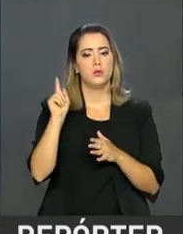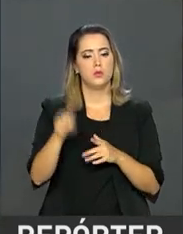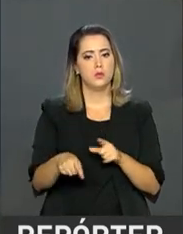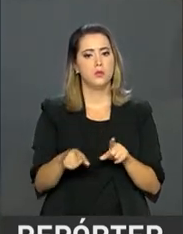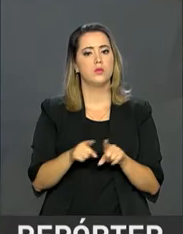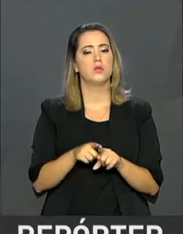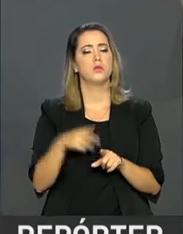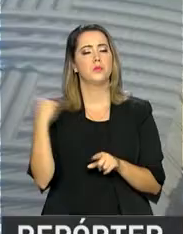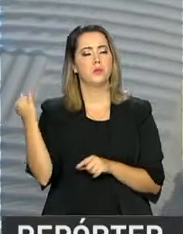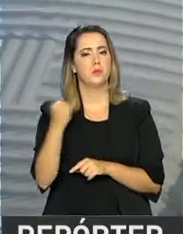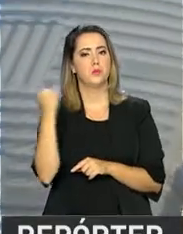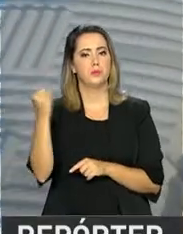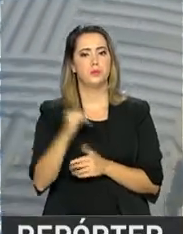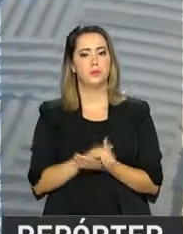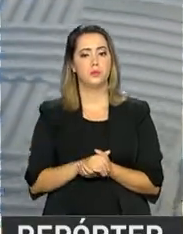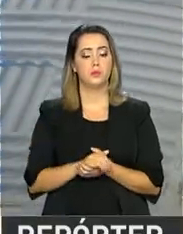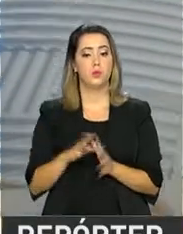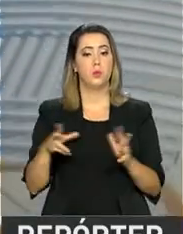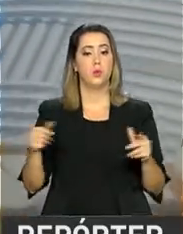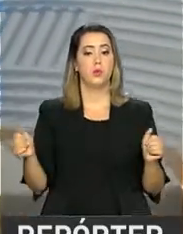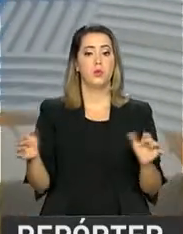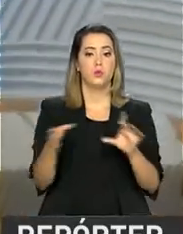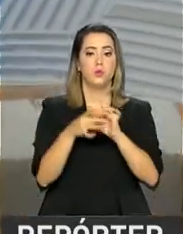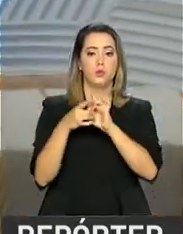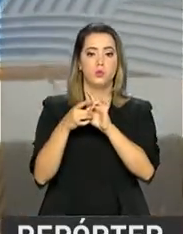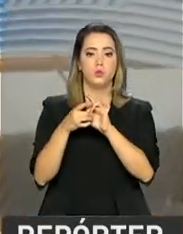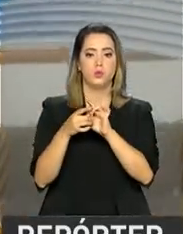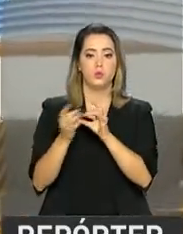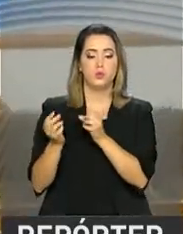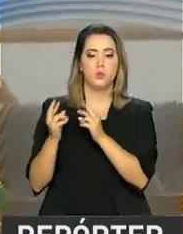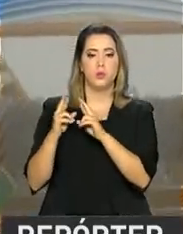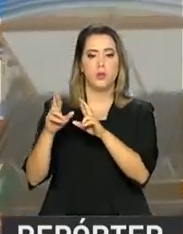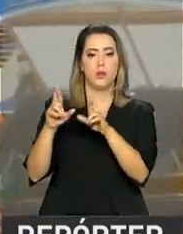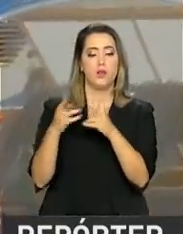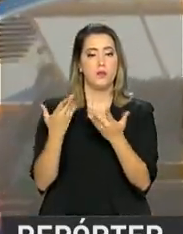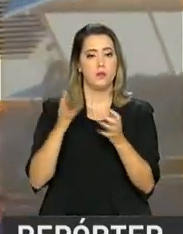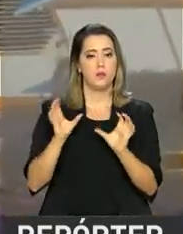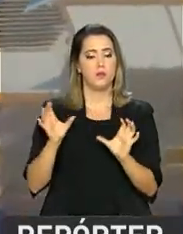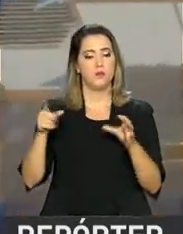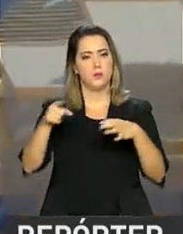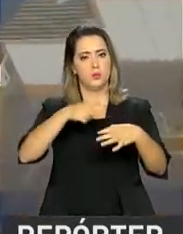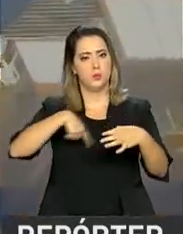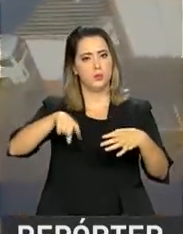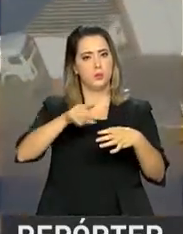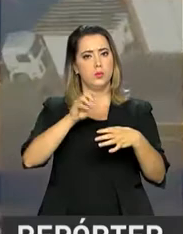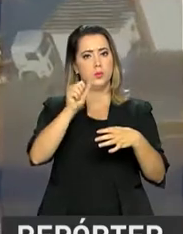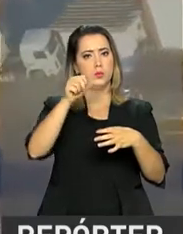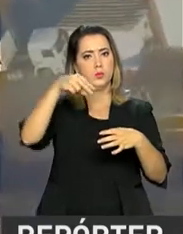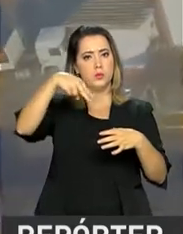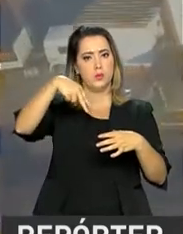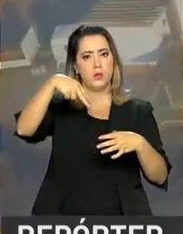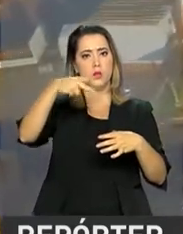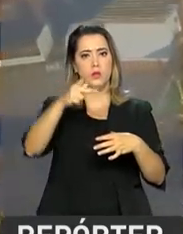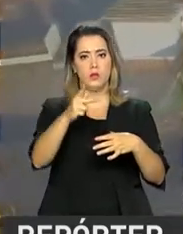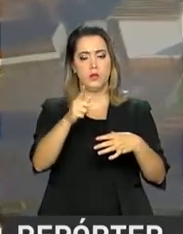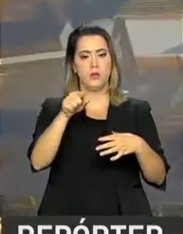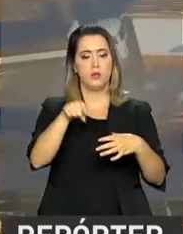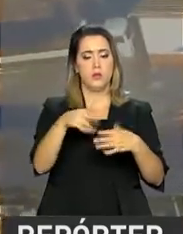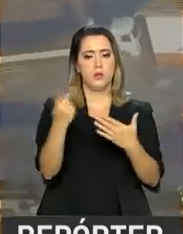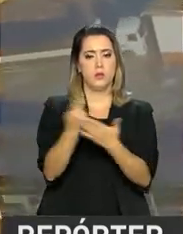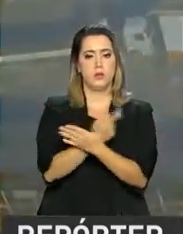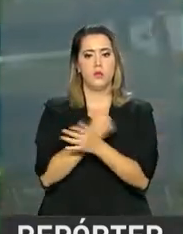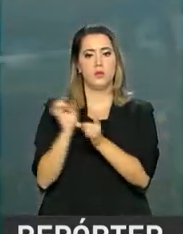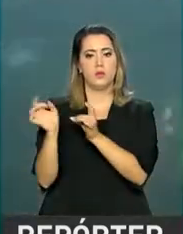bastante expressivo com tudo isso somado à expectativa da agência nacional do petróleo responsável pela realização